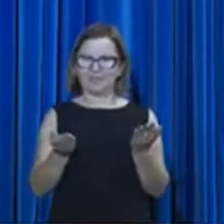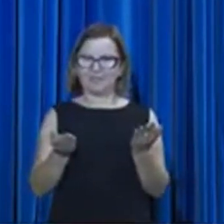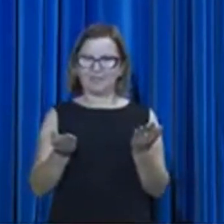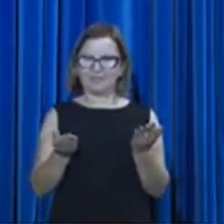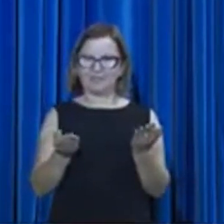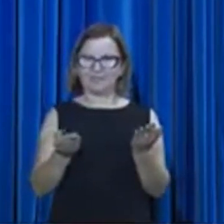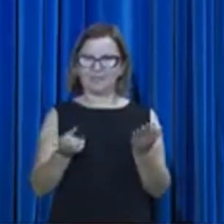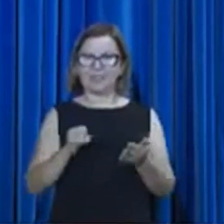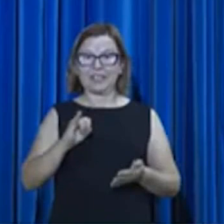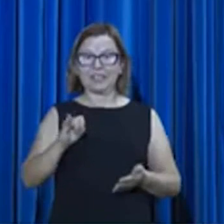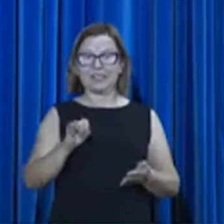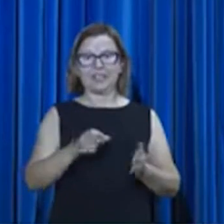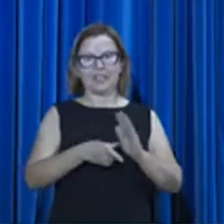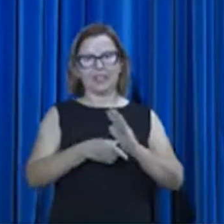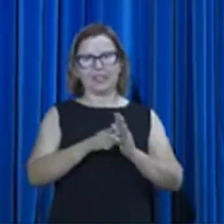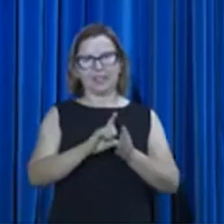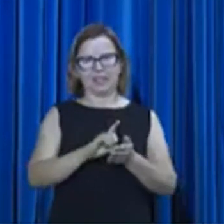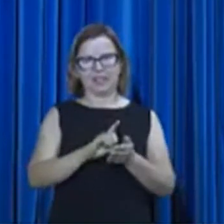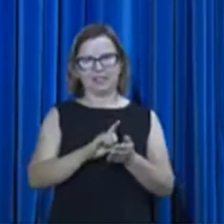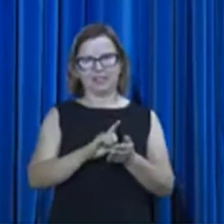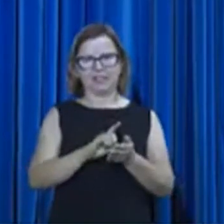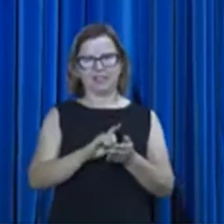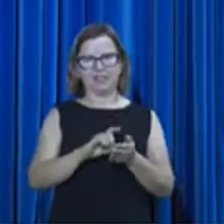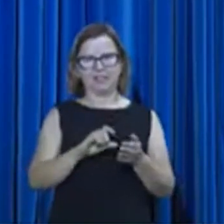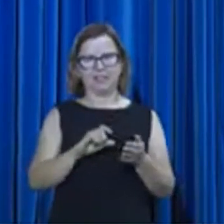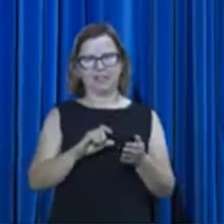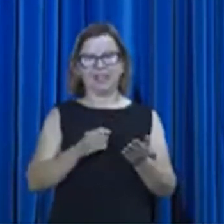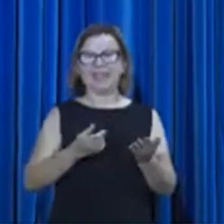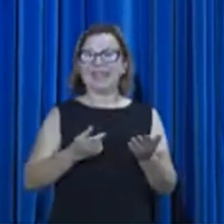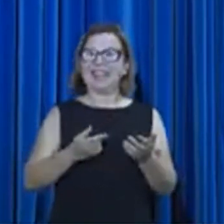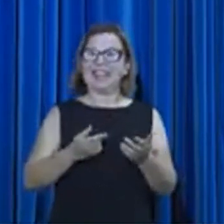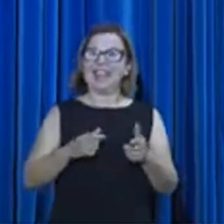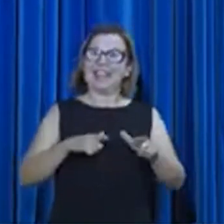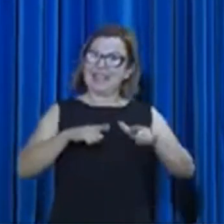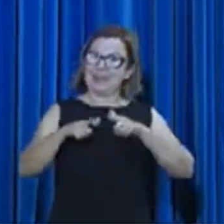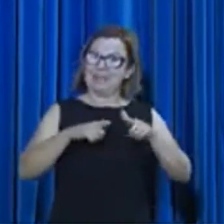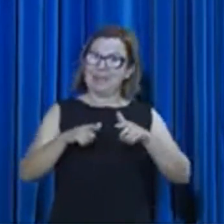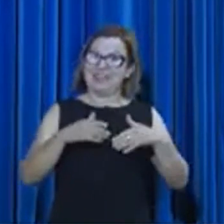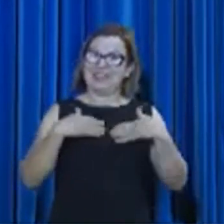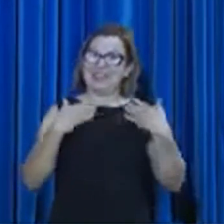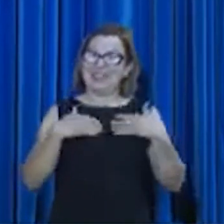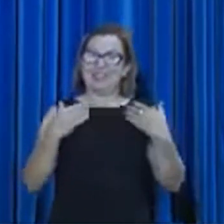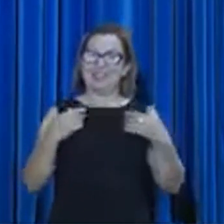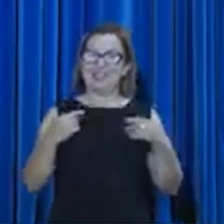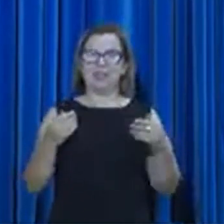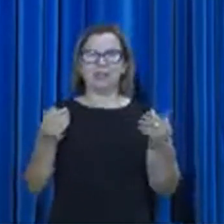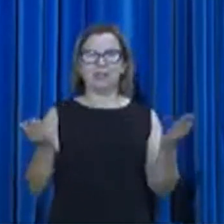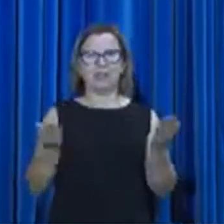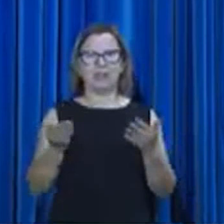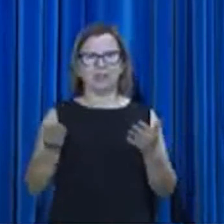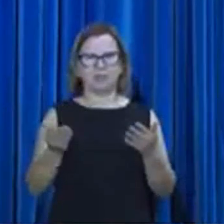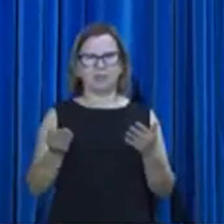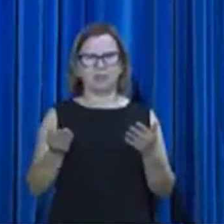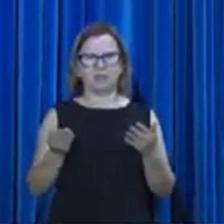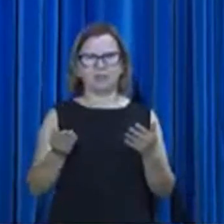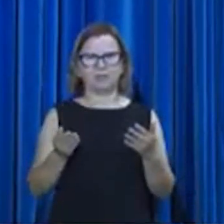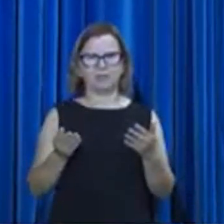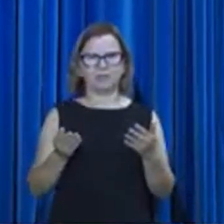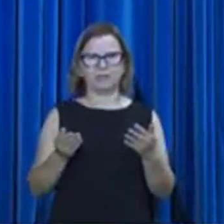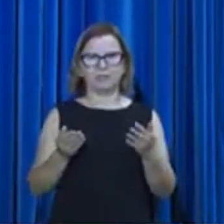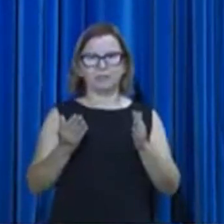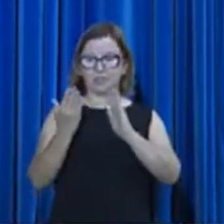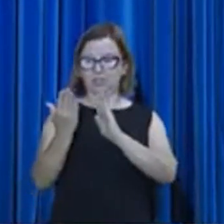se antes realizava o serviço, o trabalho com alegria, agora eu diante de outro ser igual a